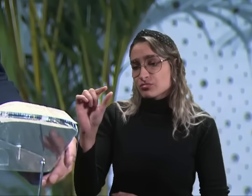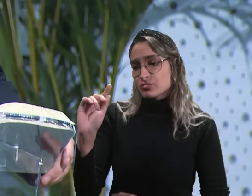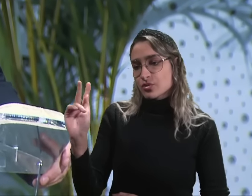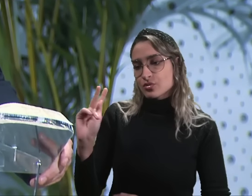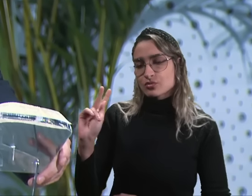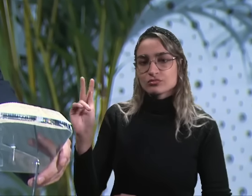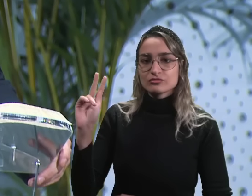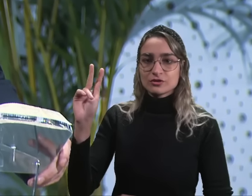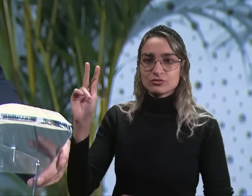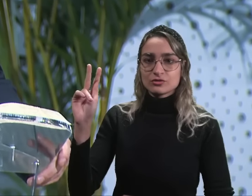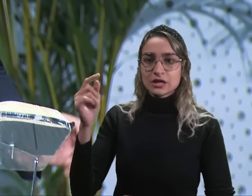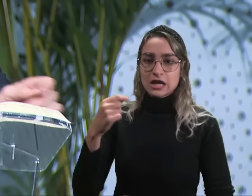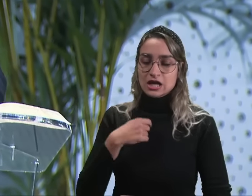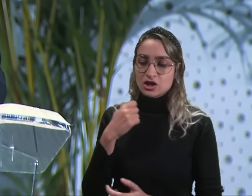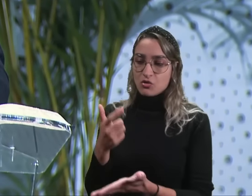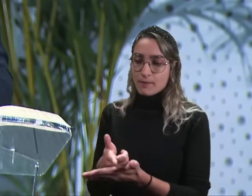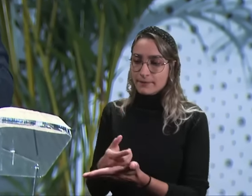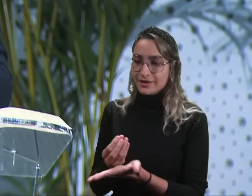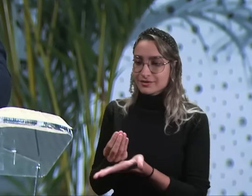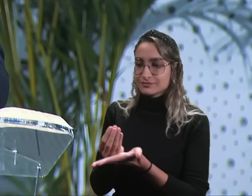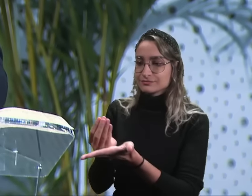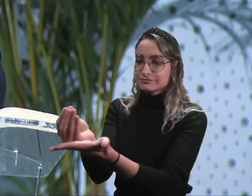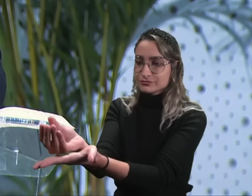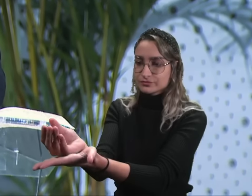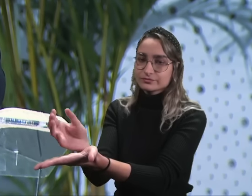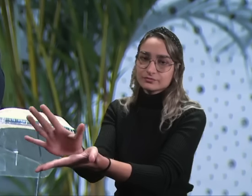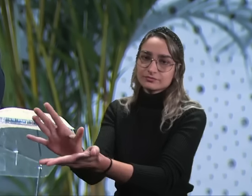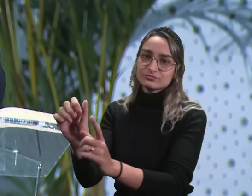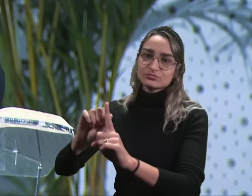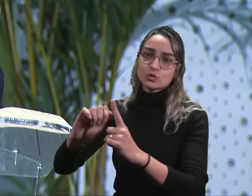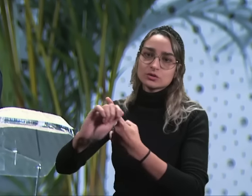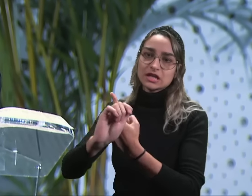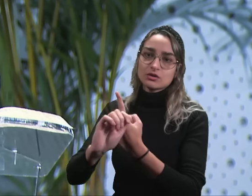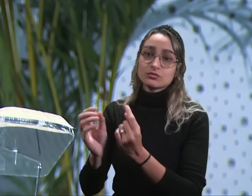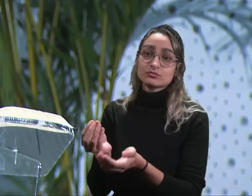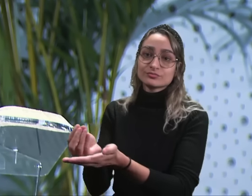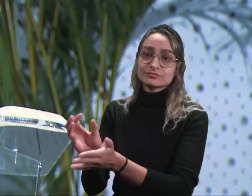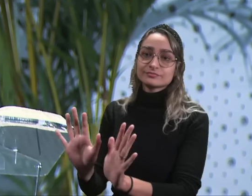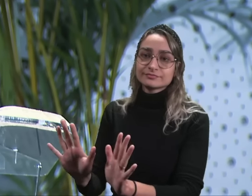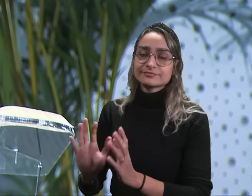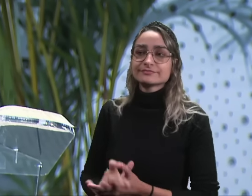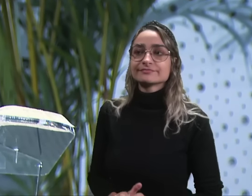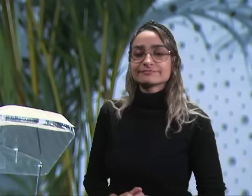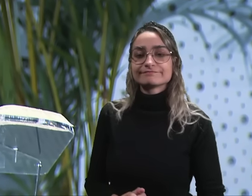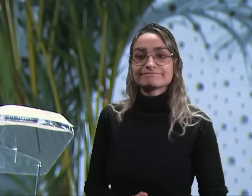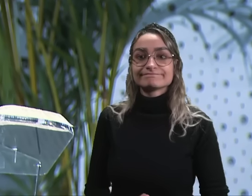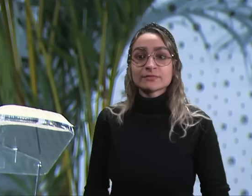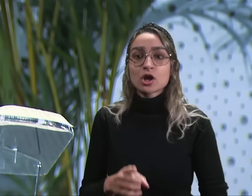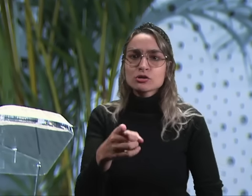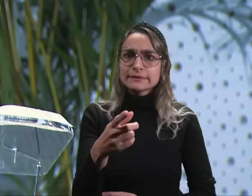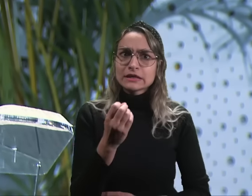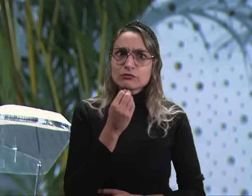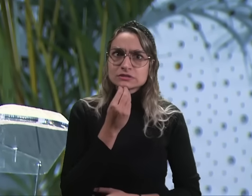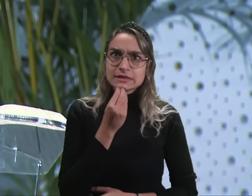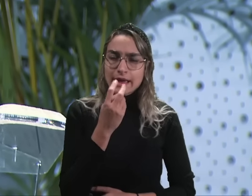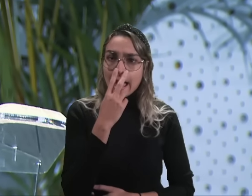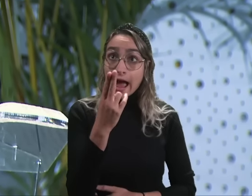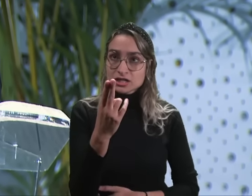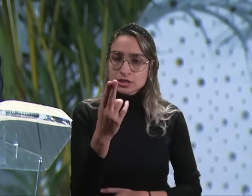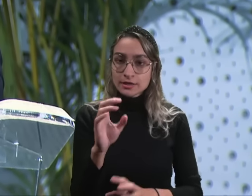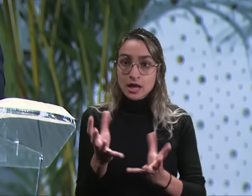pude tá aí que que você acha que aconteceu com aquela mulher hein